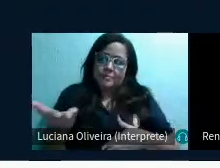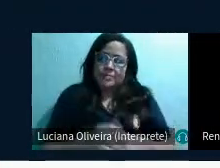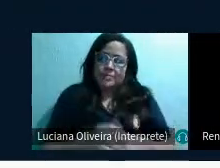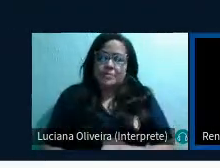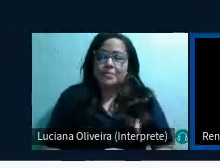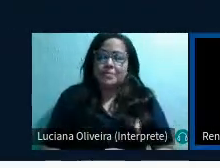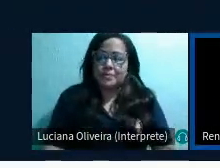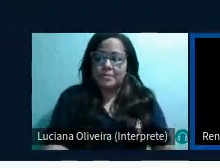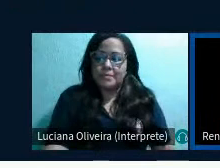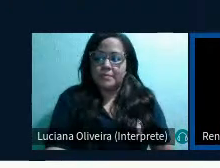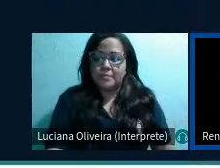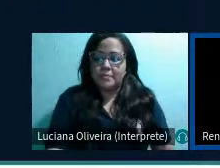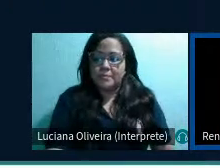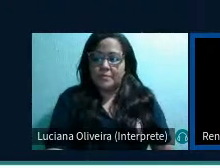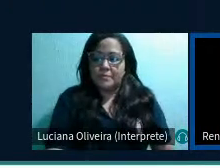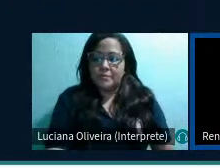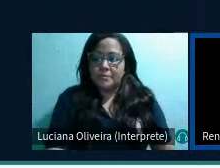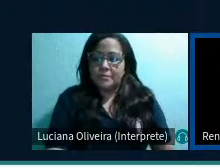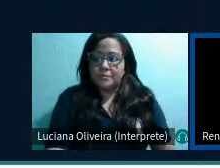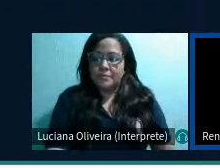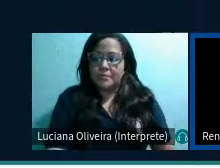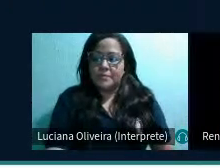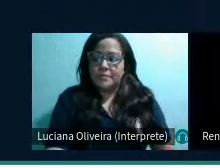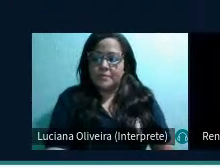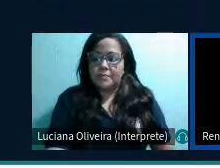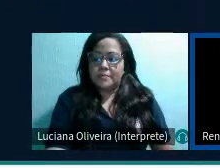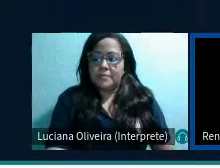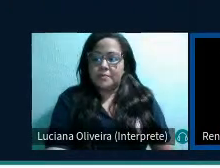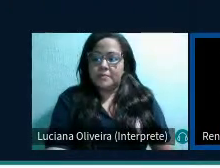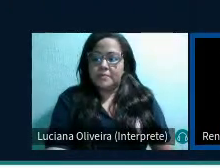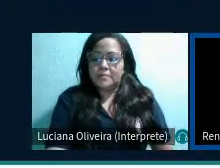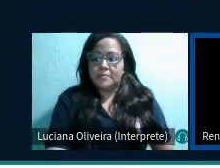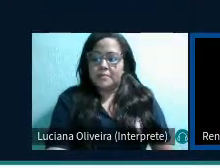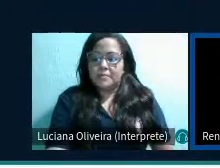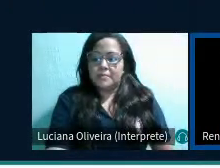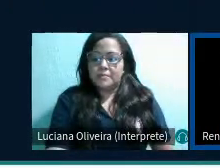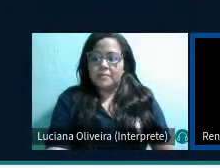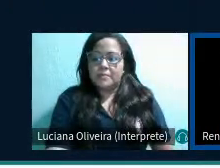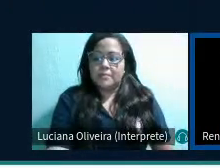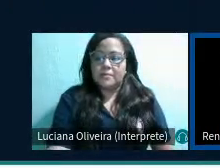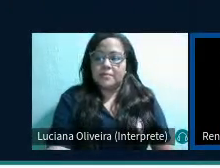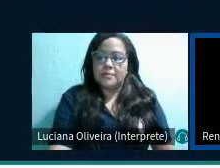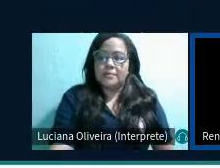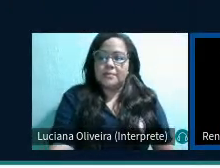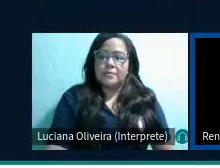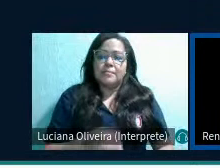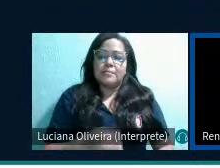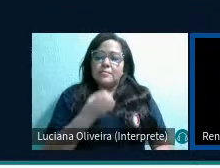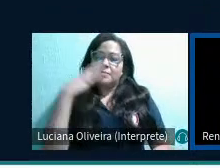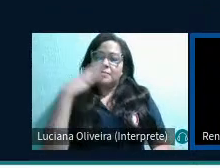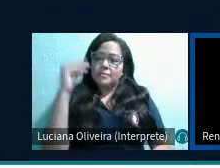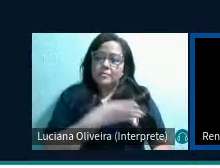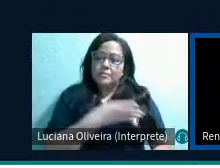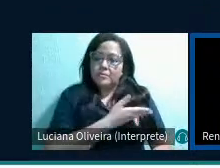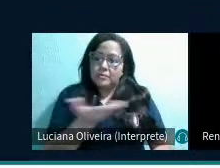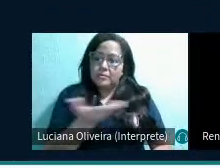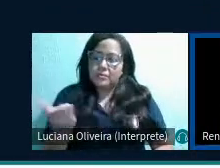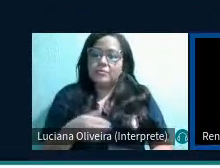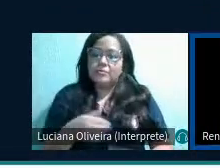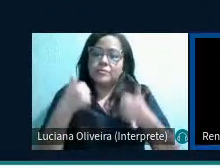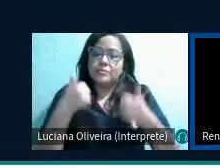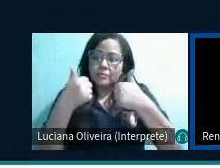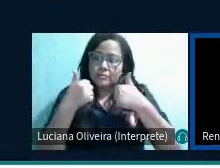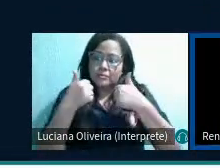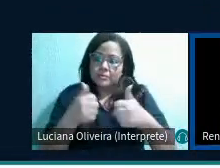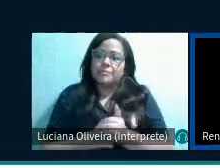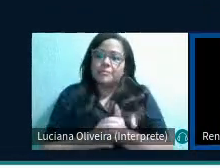Boa noite, galera. Tudo bem? A gente vai começar essa segunda parte dessa Esquenta OBR falando